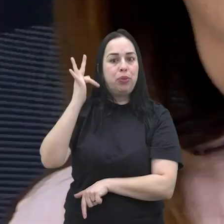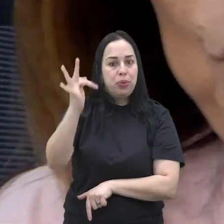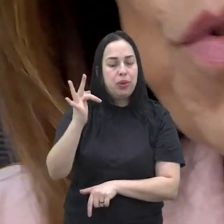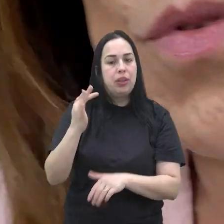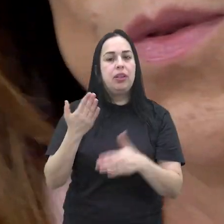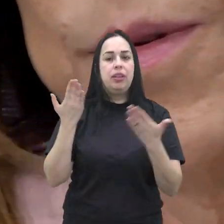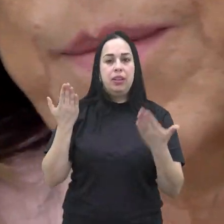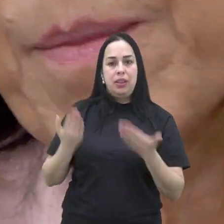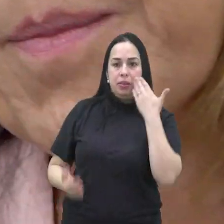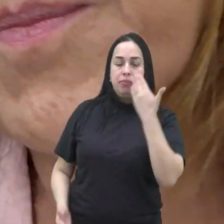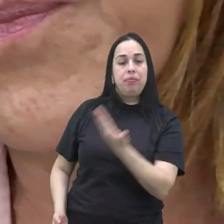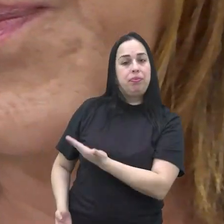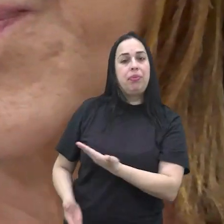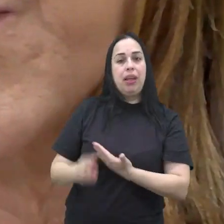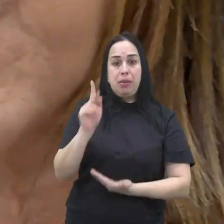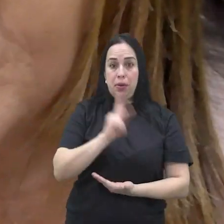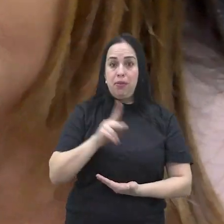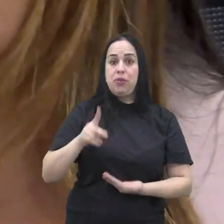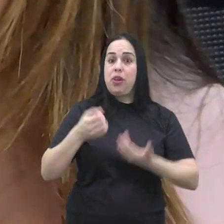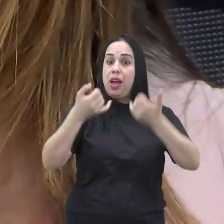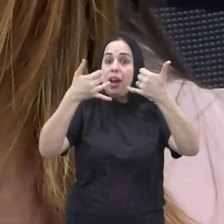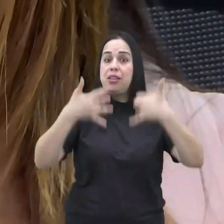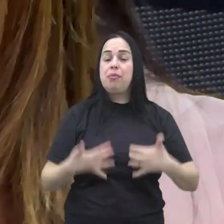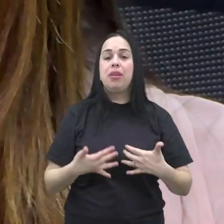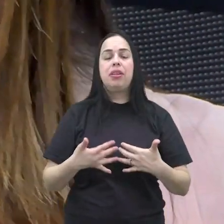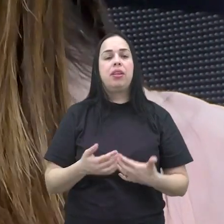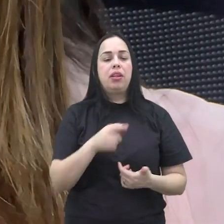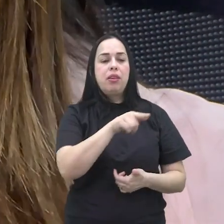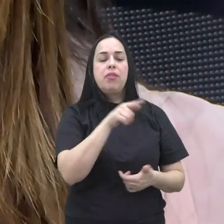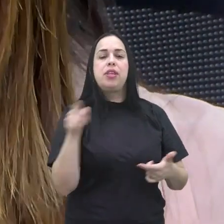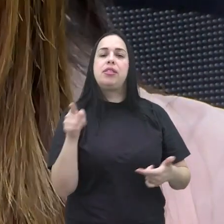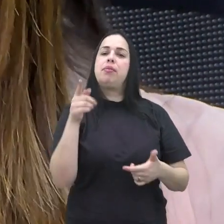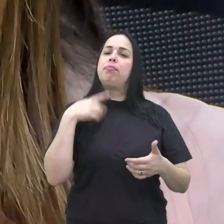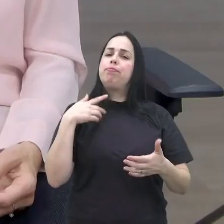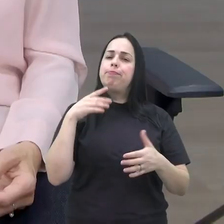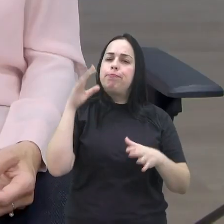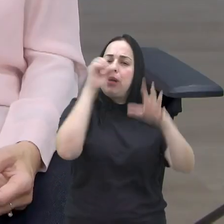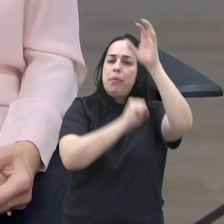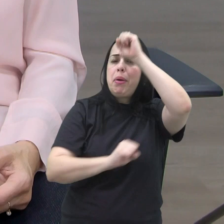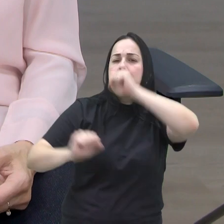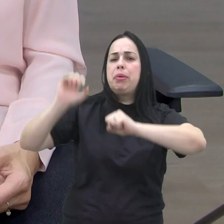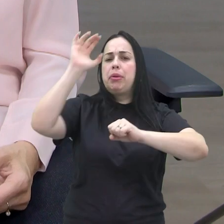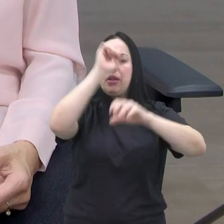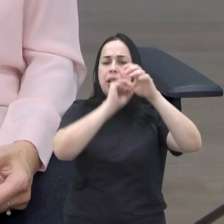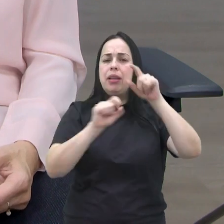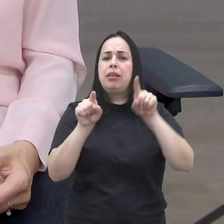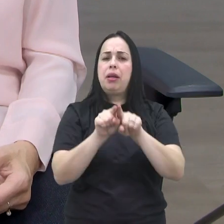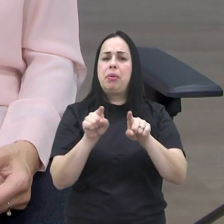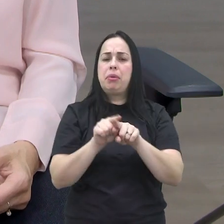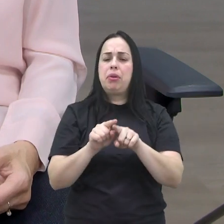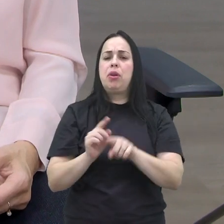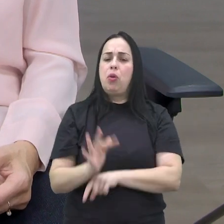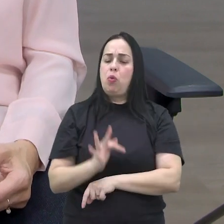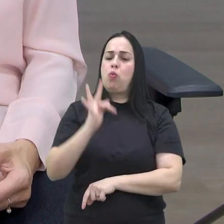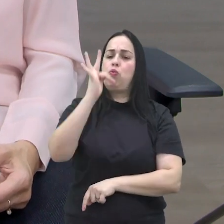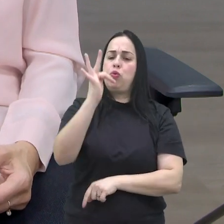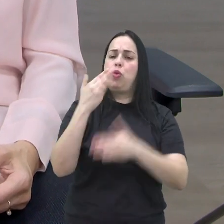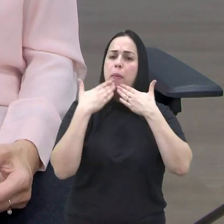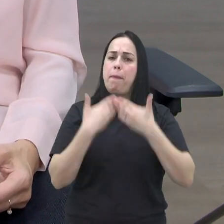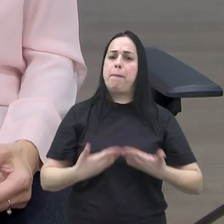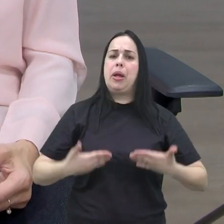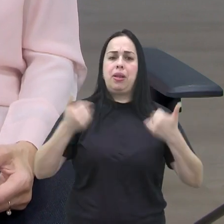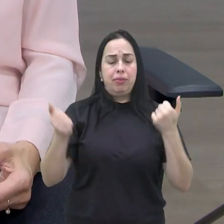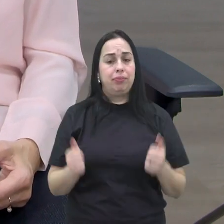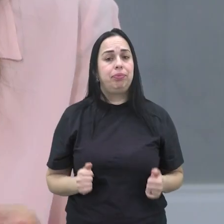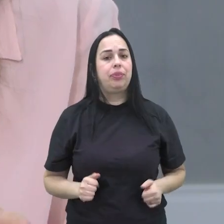Brasil. Como essa educadora destaca, a partir da busca por conhecimento e da mão de obra especializada, construímos